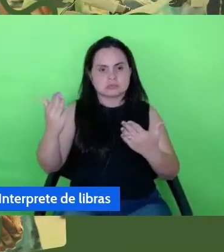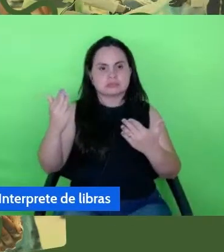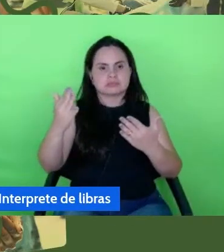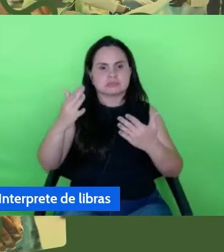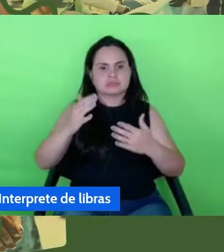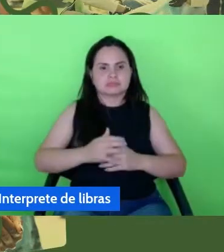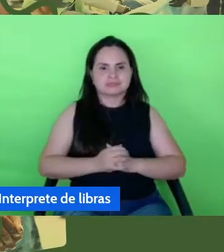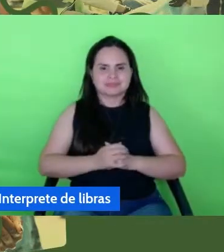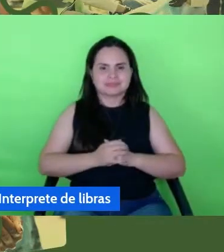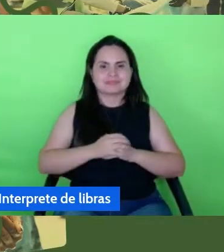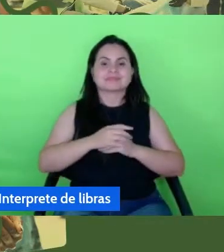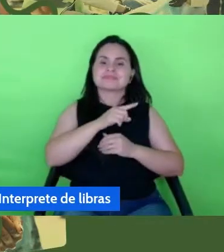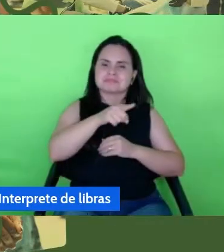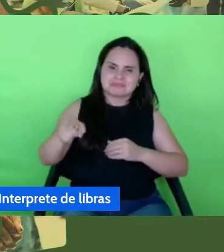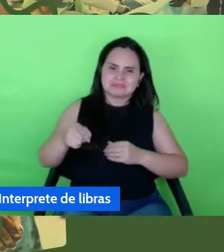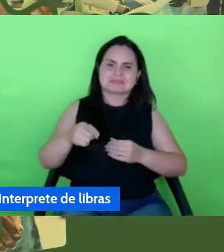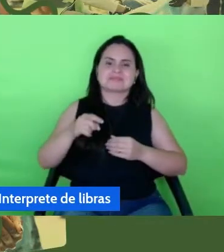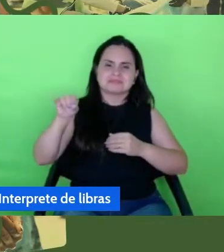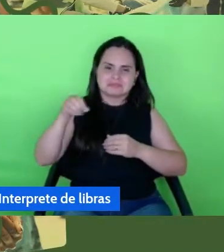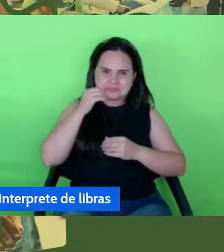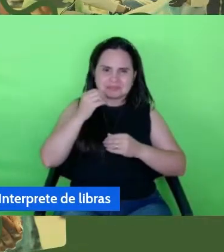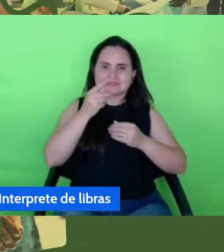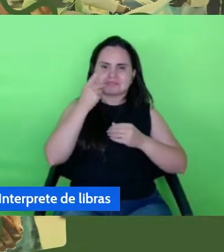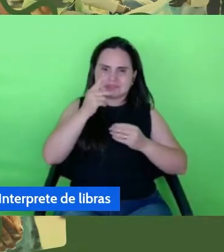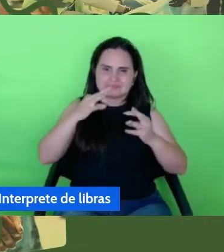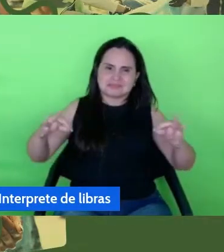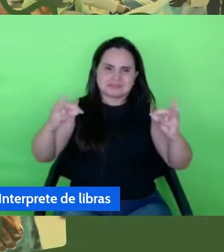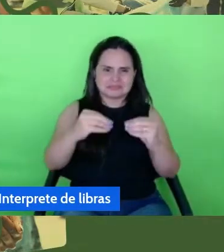tá? Pela oportunidade de falar para todo mundo aqui.